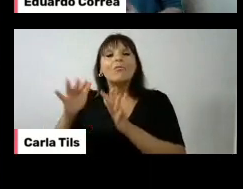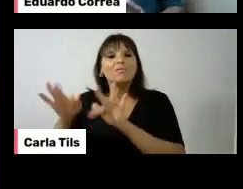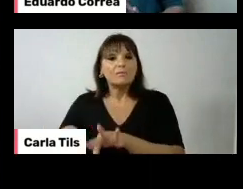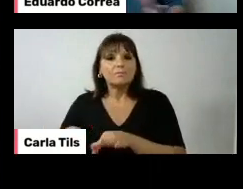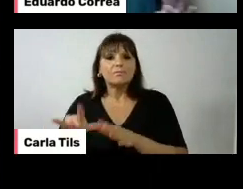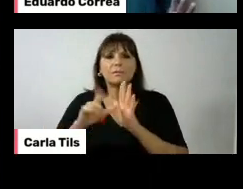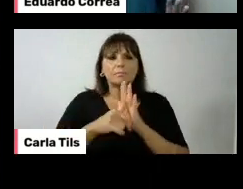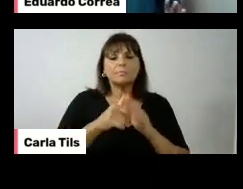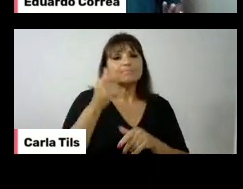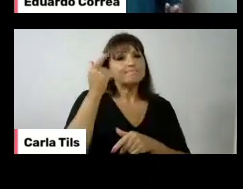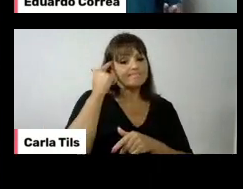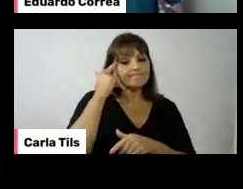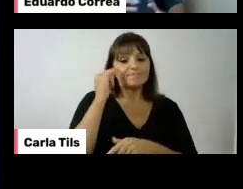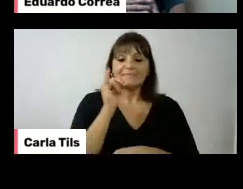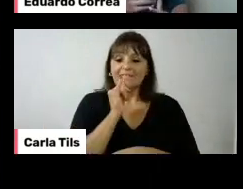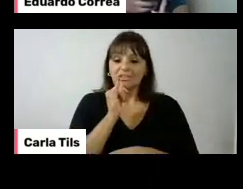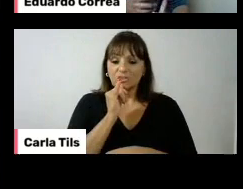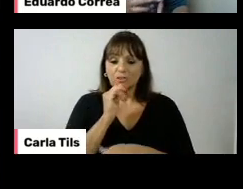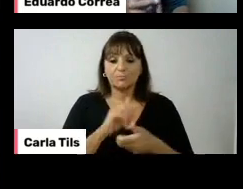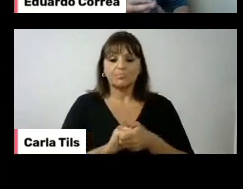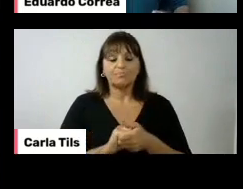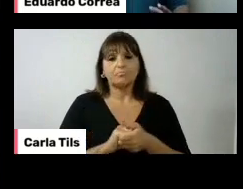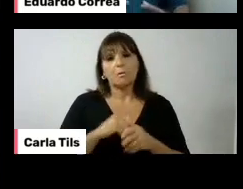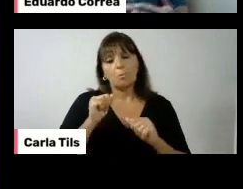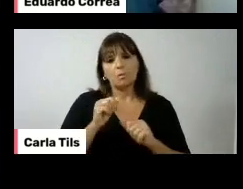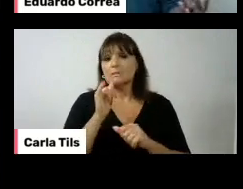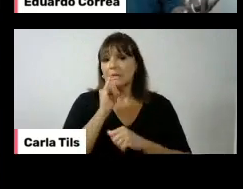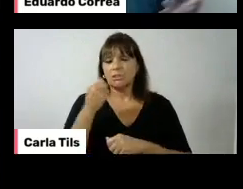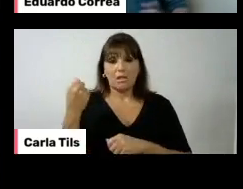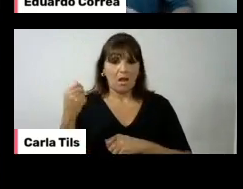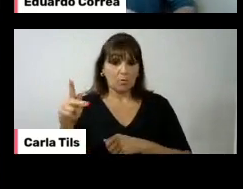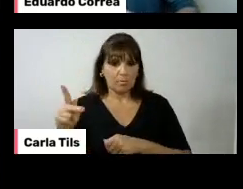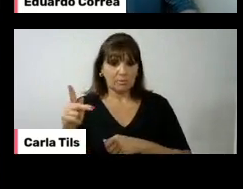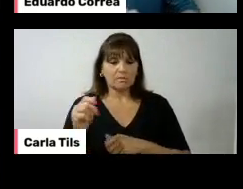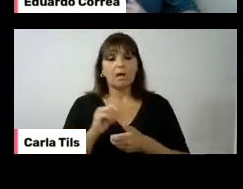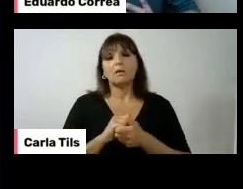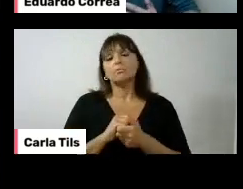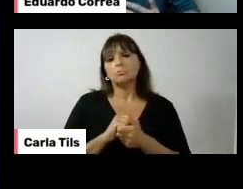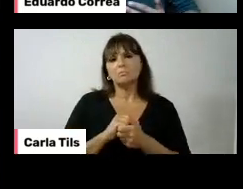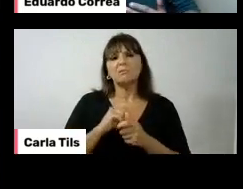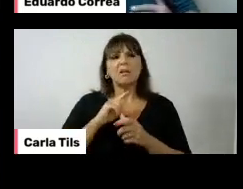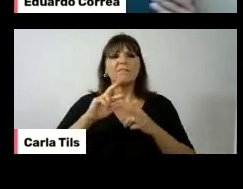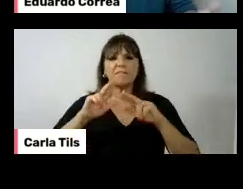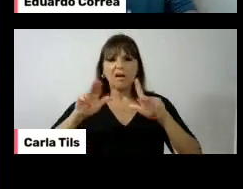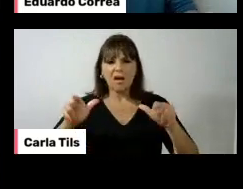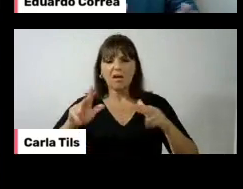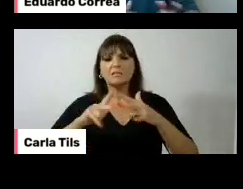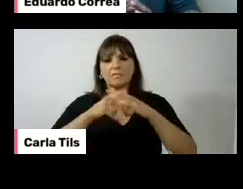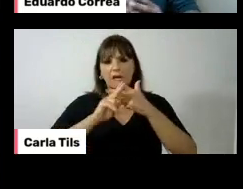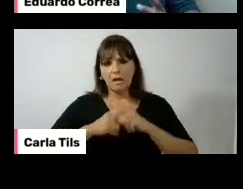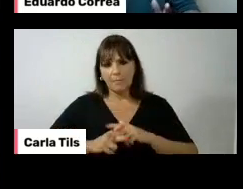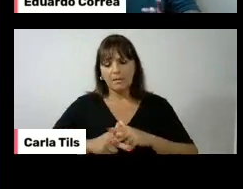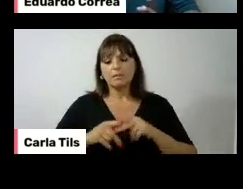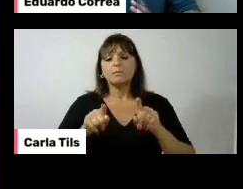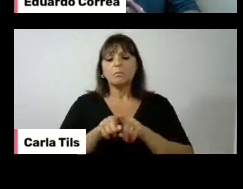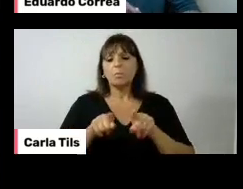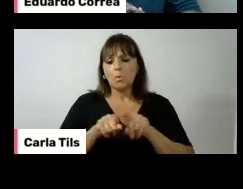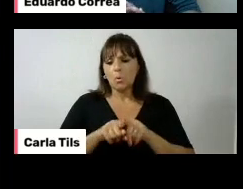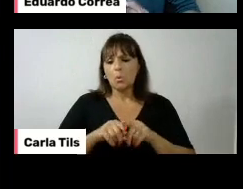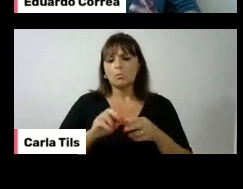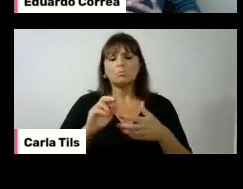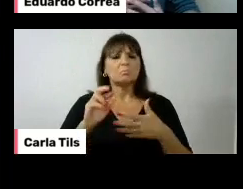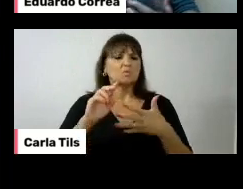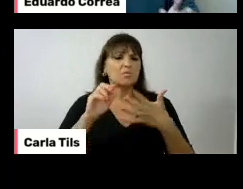podemos pensar o teste de duas formas. O automatizado, onde nós temos diversas ferramentas para isso. Então, nós podemos utilizar o Cypress, o Axis